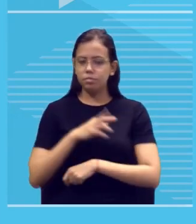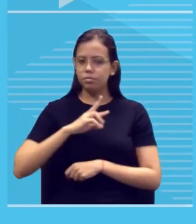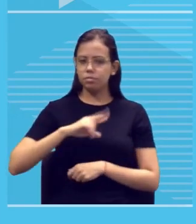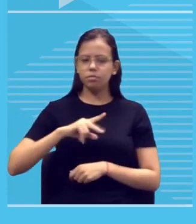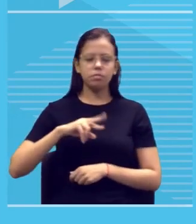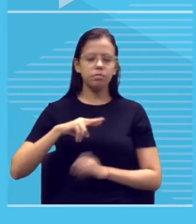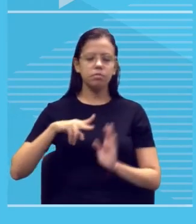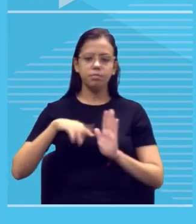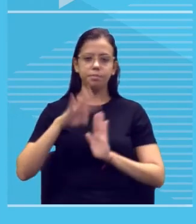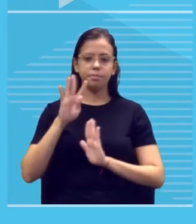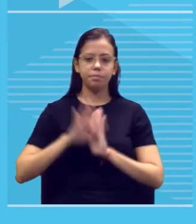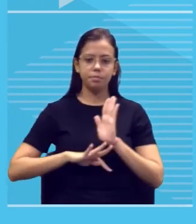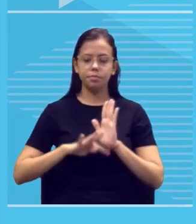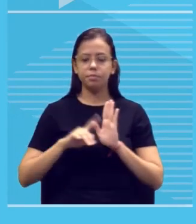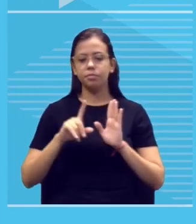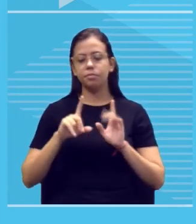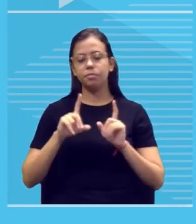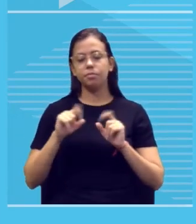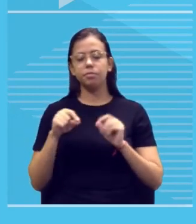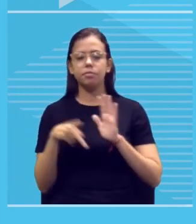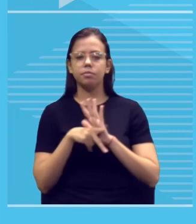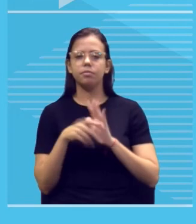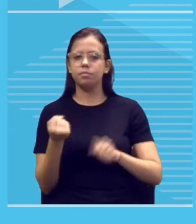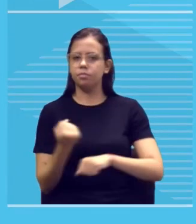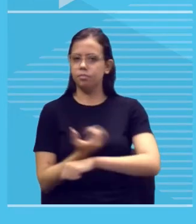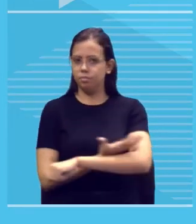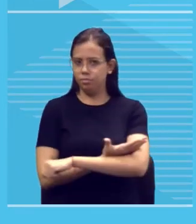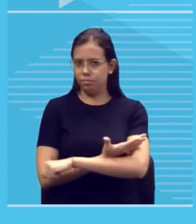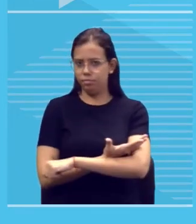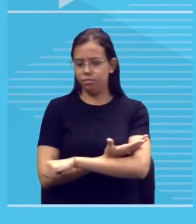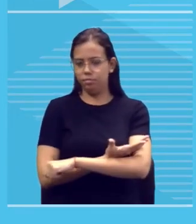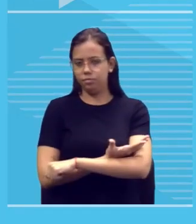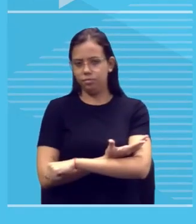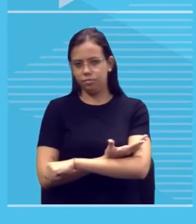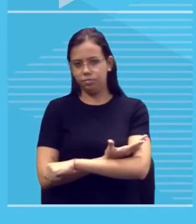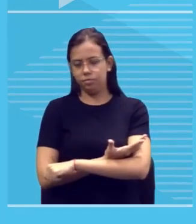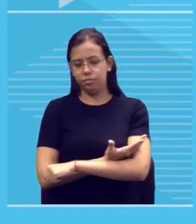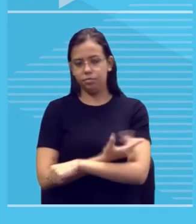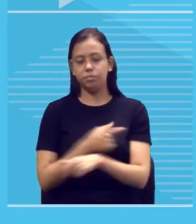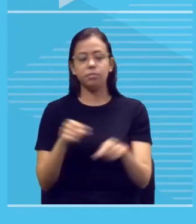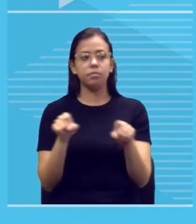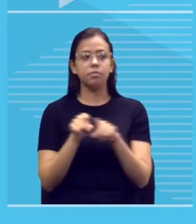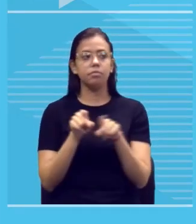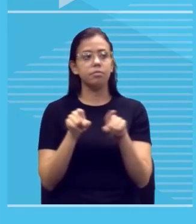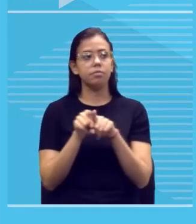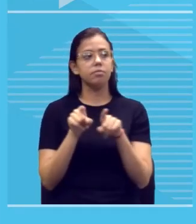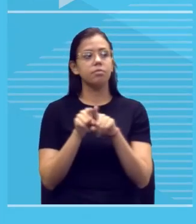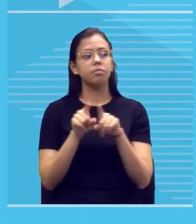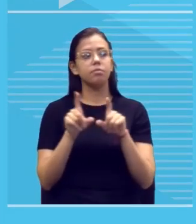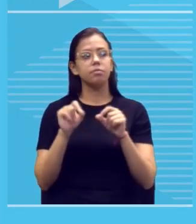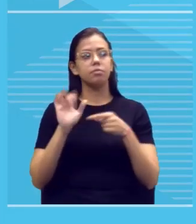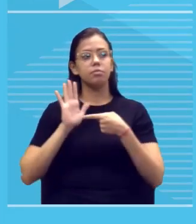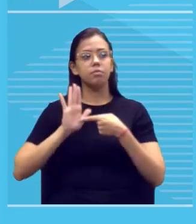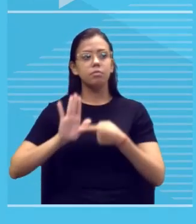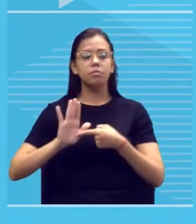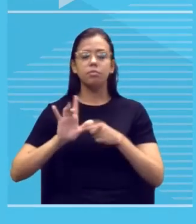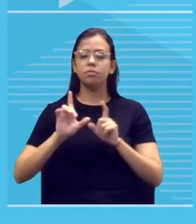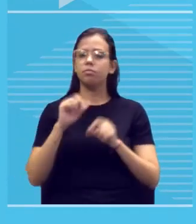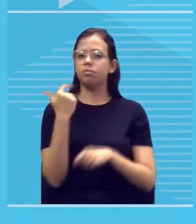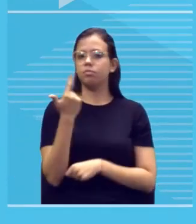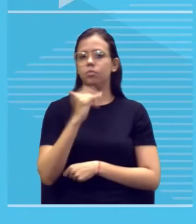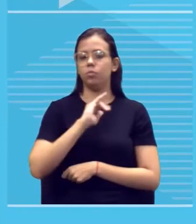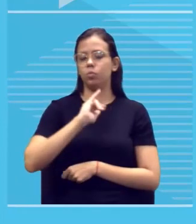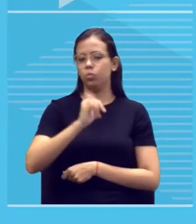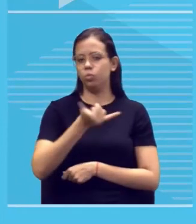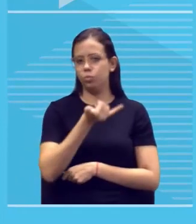essencialmente é ter motivo certo e as cenas por si mesma né não tinha se